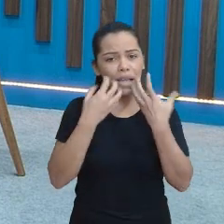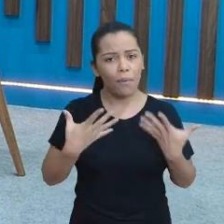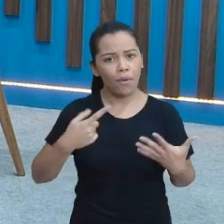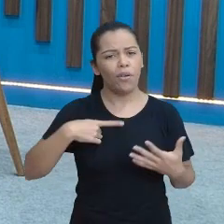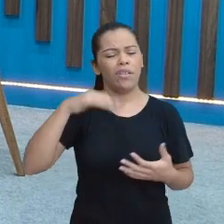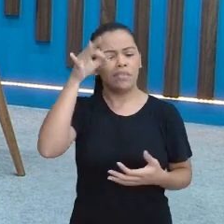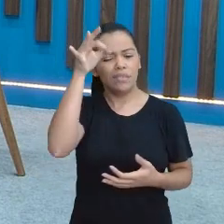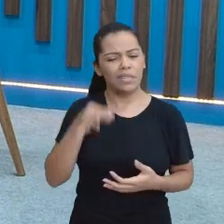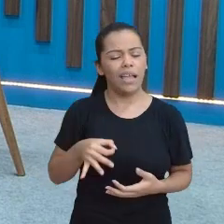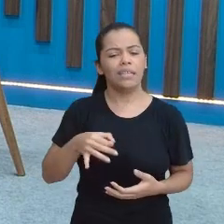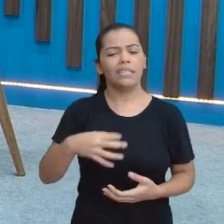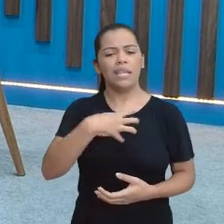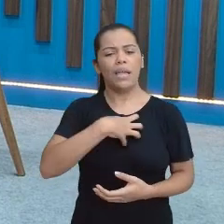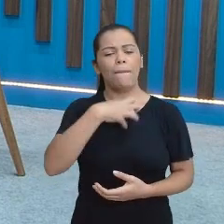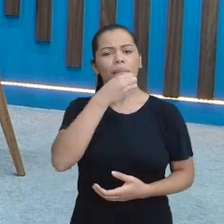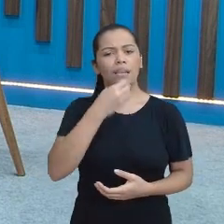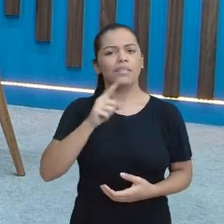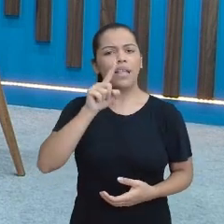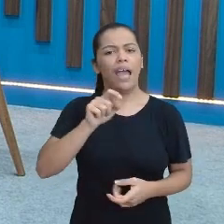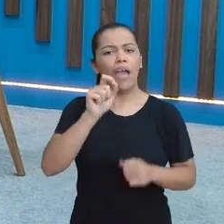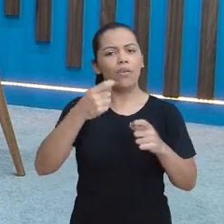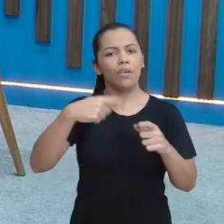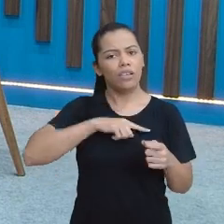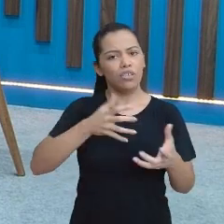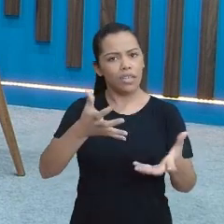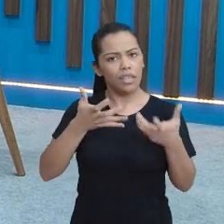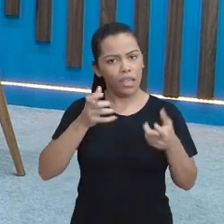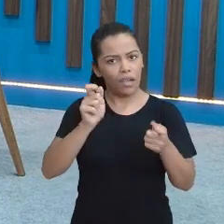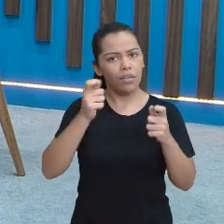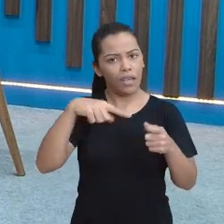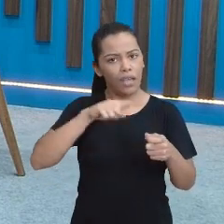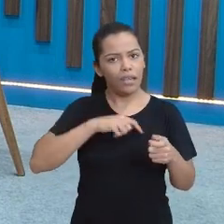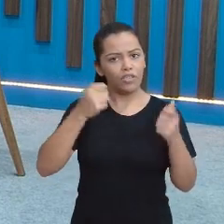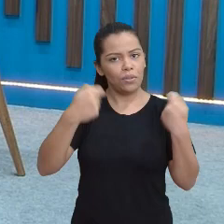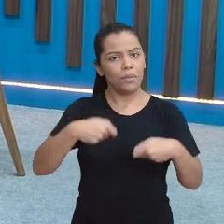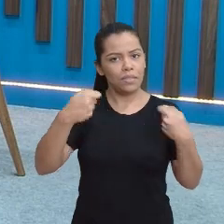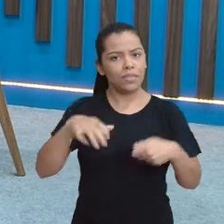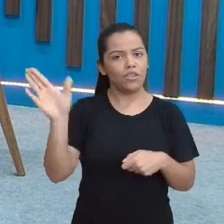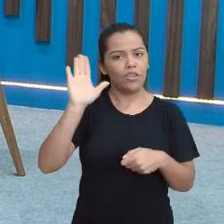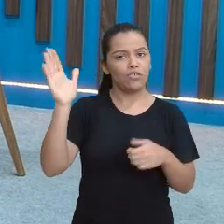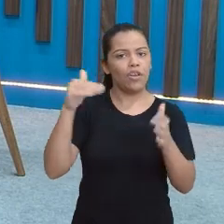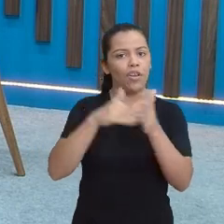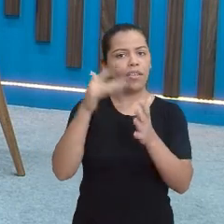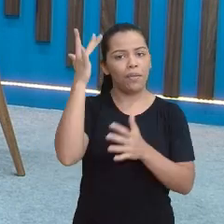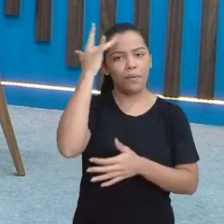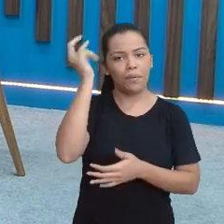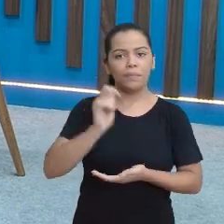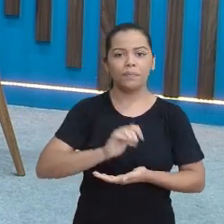certeza que bem-estar é o que a gente quer, é o que a gente precisa. Tchau, tchau. Até amanhã.